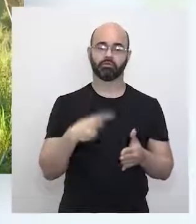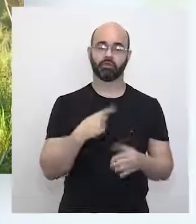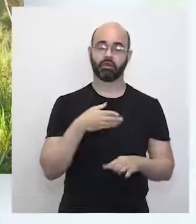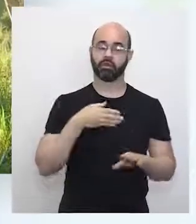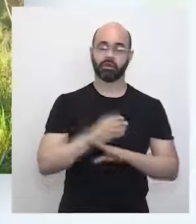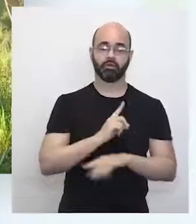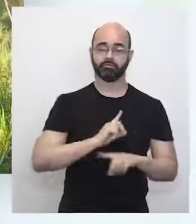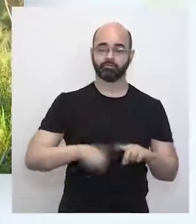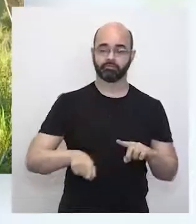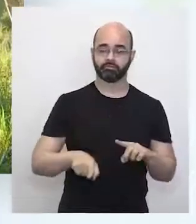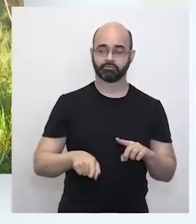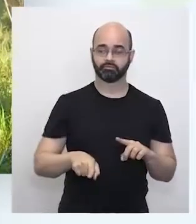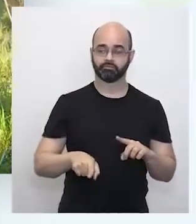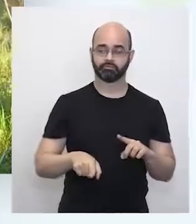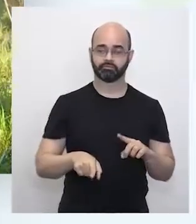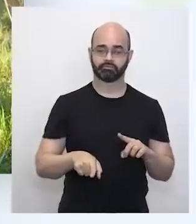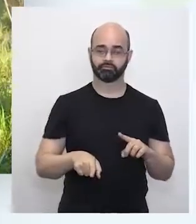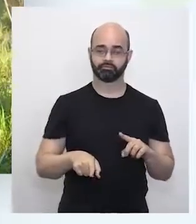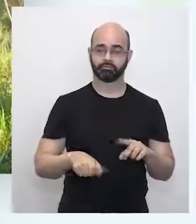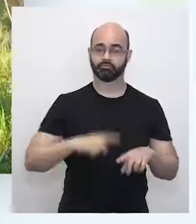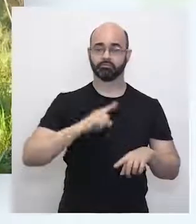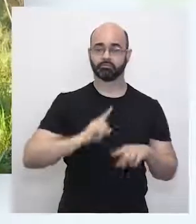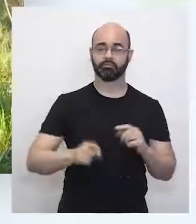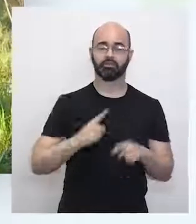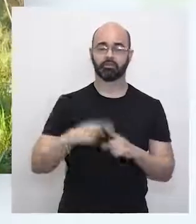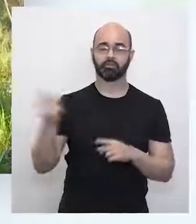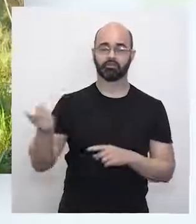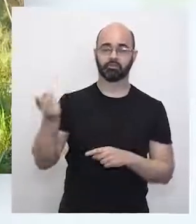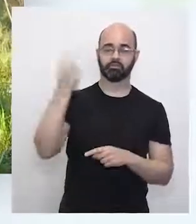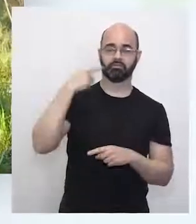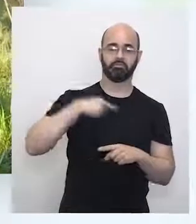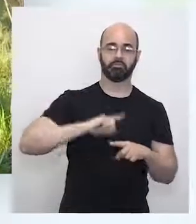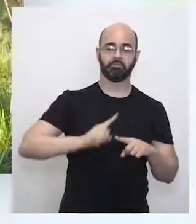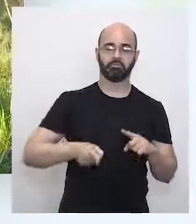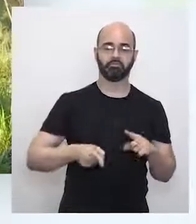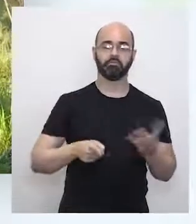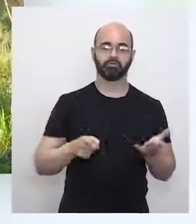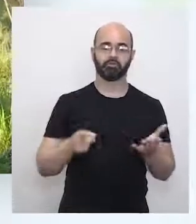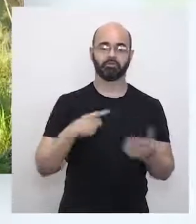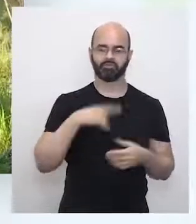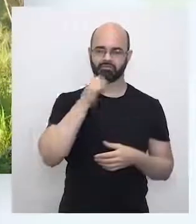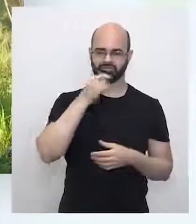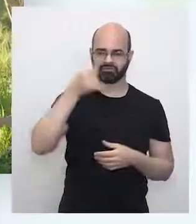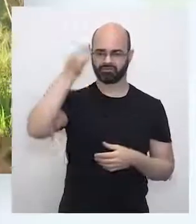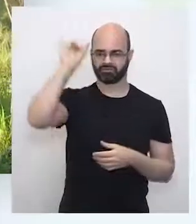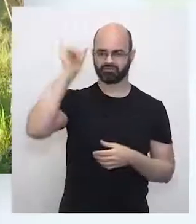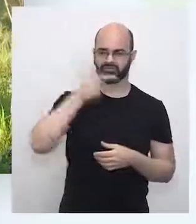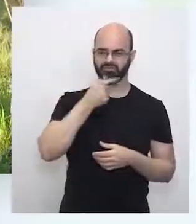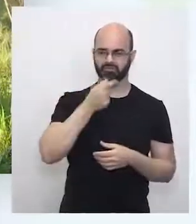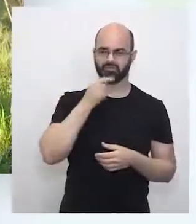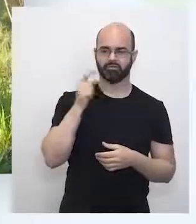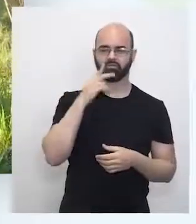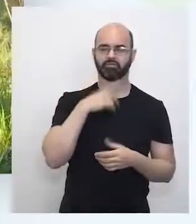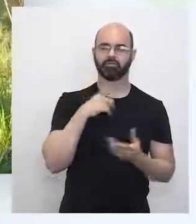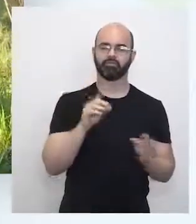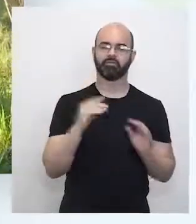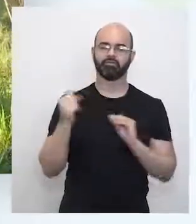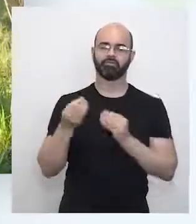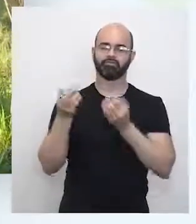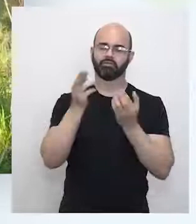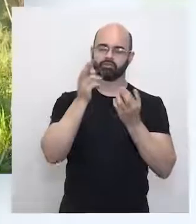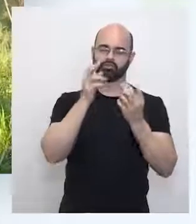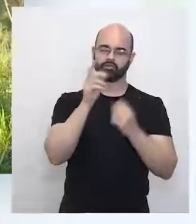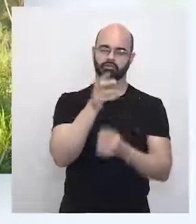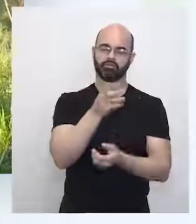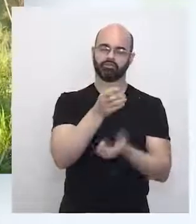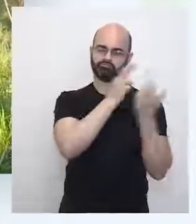entrar. E não entrava porque ele não deixava, ele tinha um vaqueiro e aí esse vaqueiro ele passava os direitos para esse vaqueiro juntar